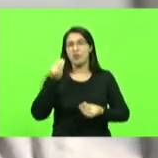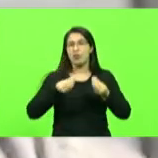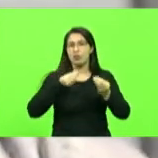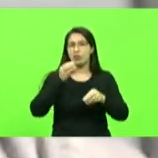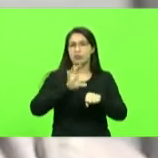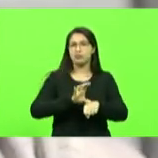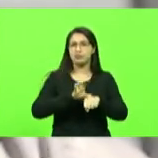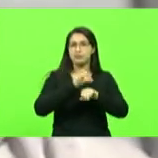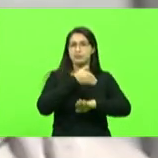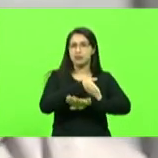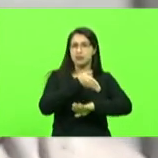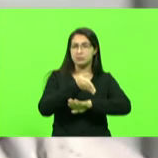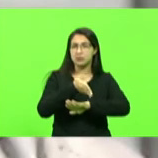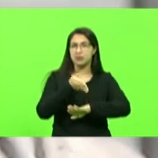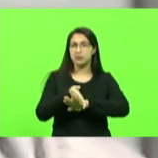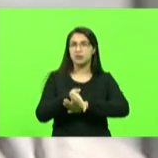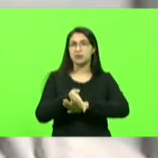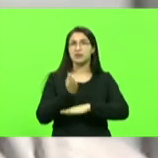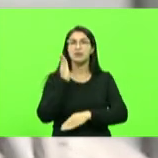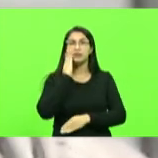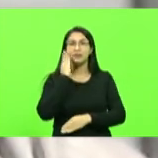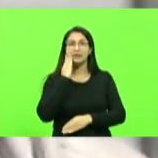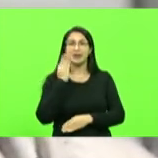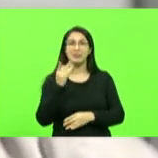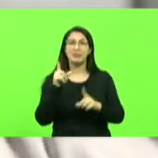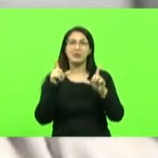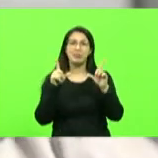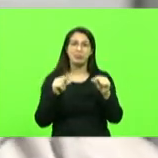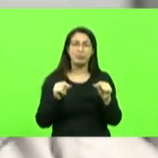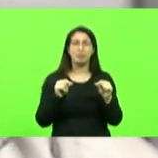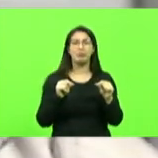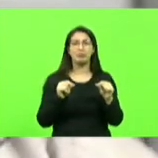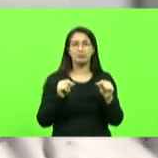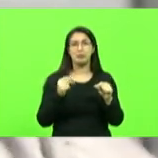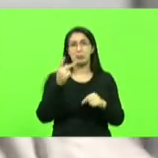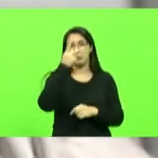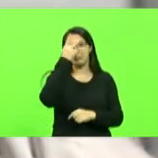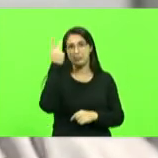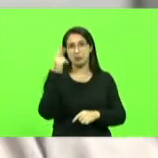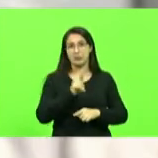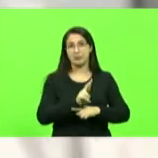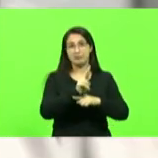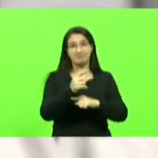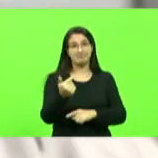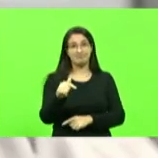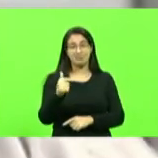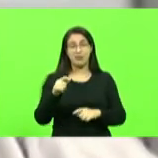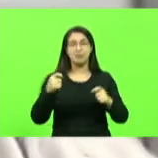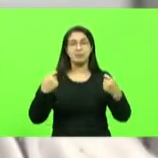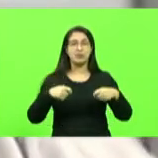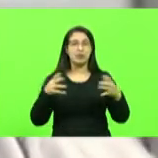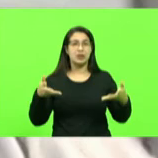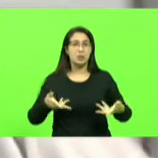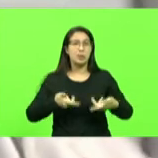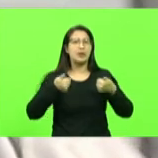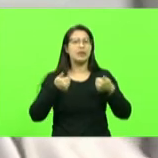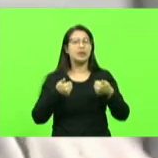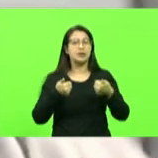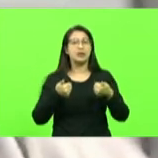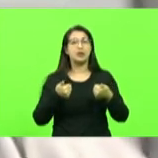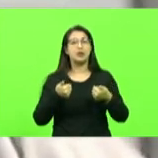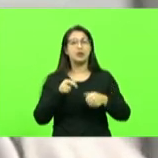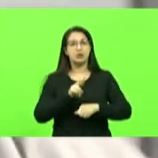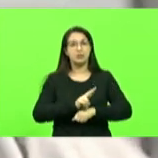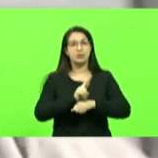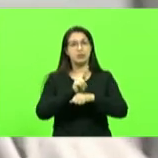pois sabemos que estamos subrepresentados. Temos que estar com paridade e proporcionalidade na representação da